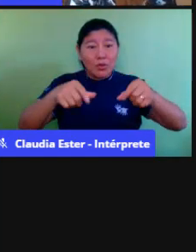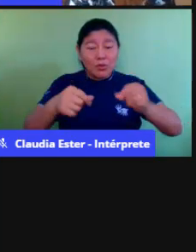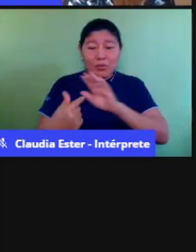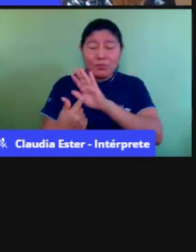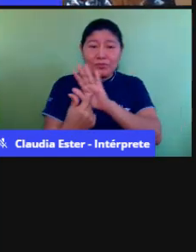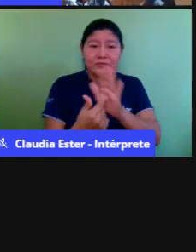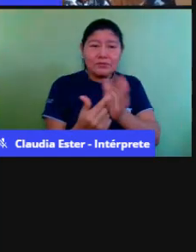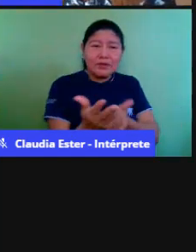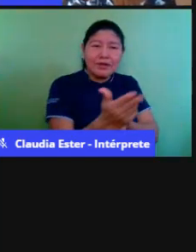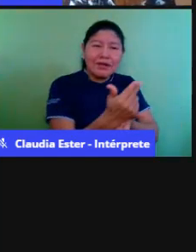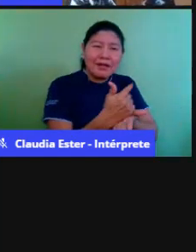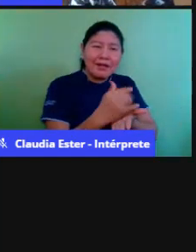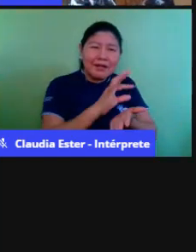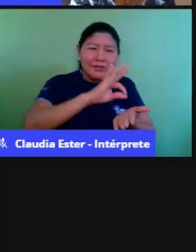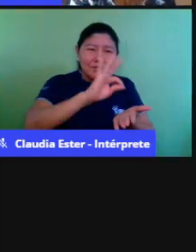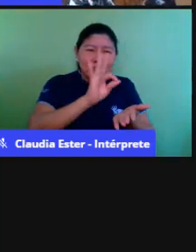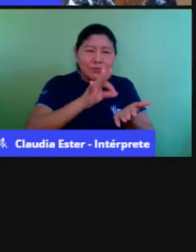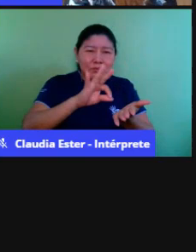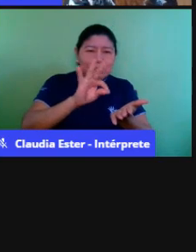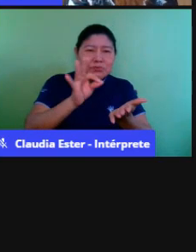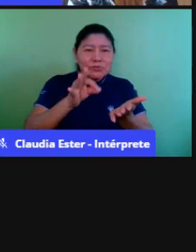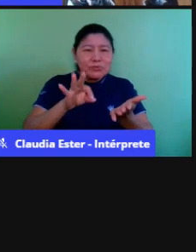traçados e formas. Pode passar.